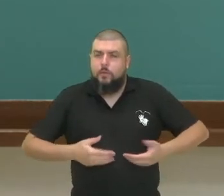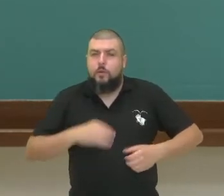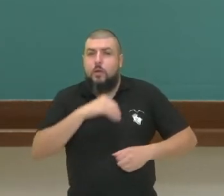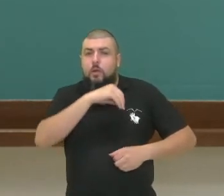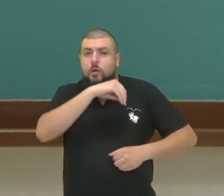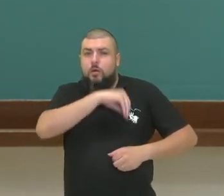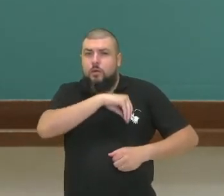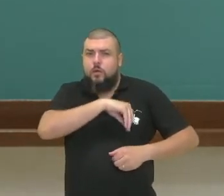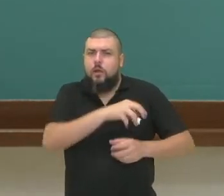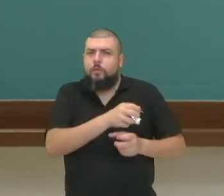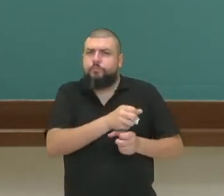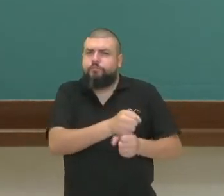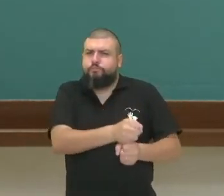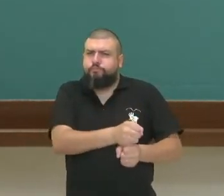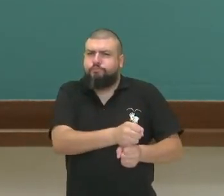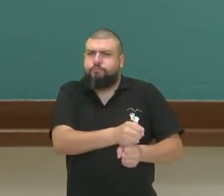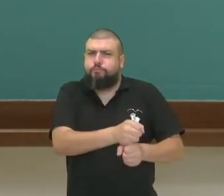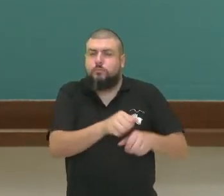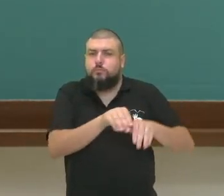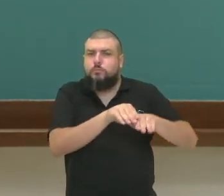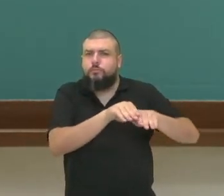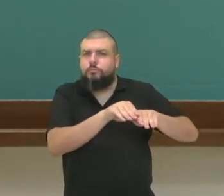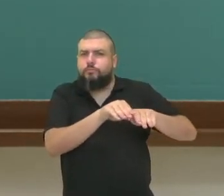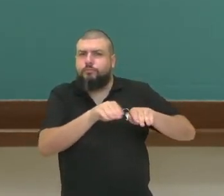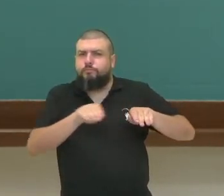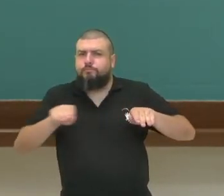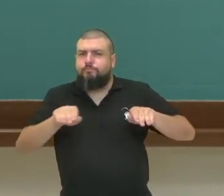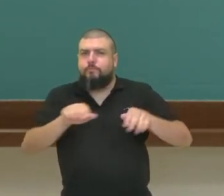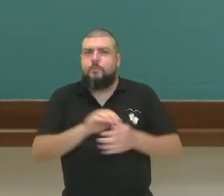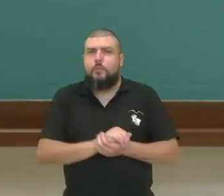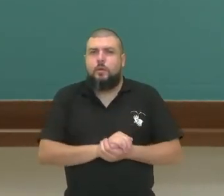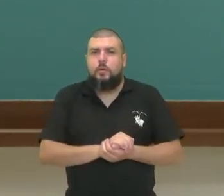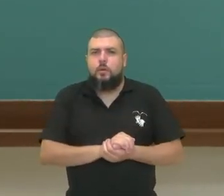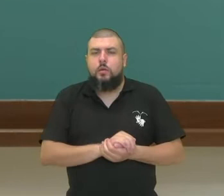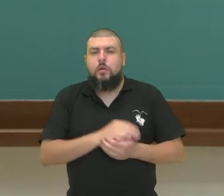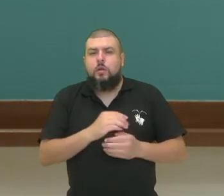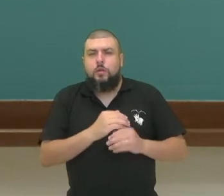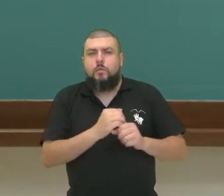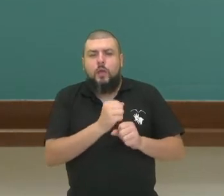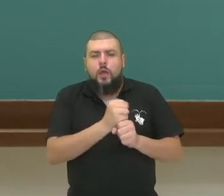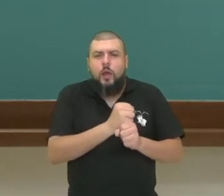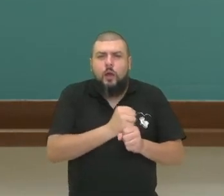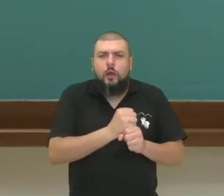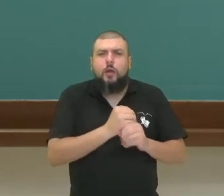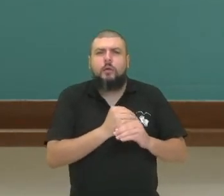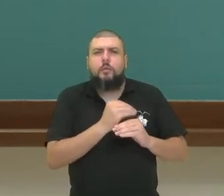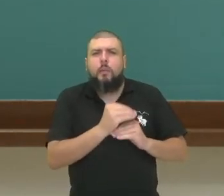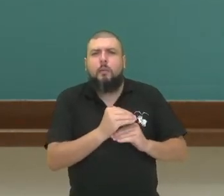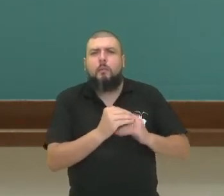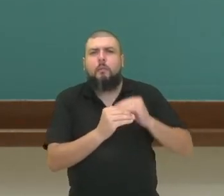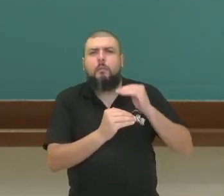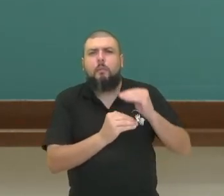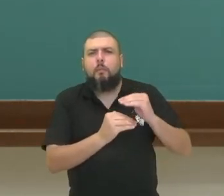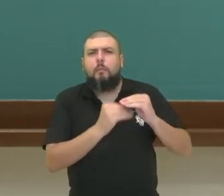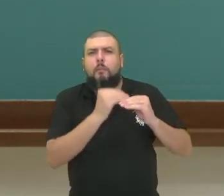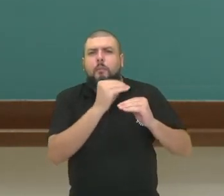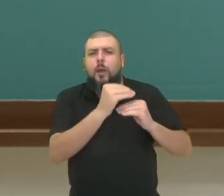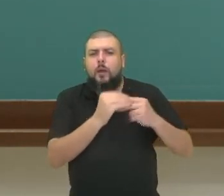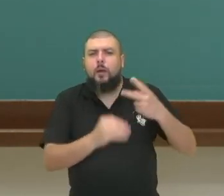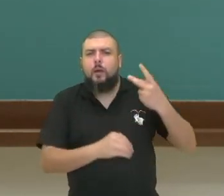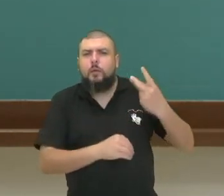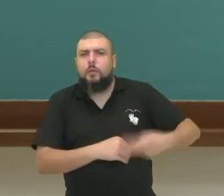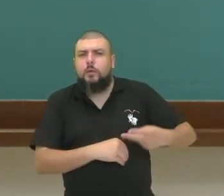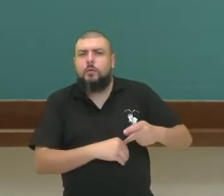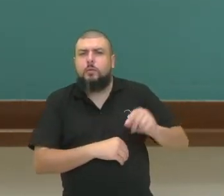você reajustar abaixo da inflação o salário dos trabalhadores, que daí, ano após ano, vai deixando esse trabalhador mais barato. E